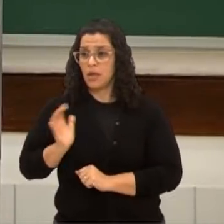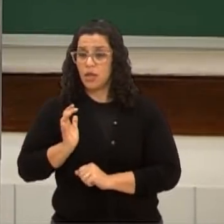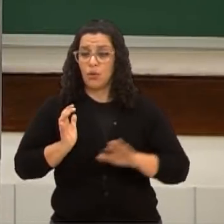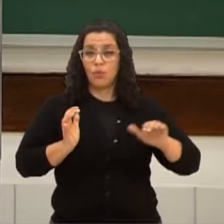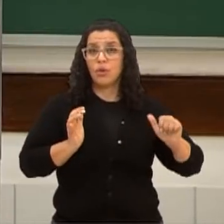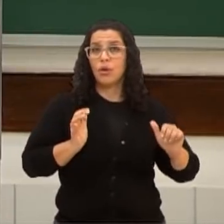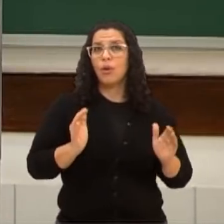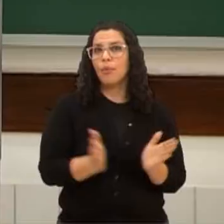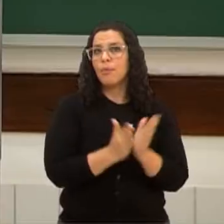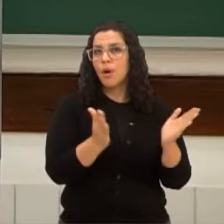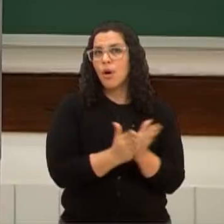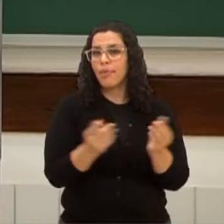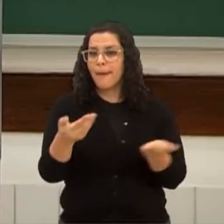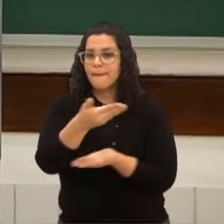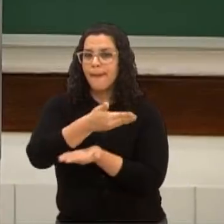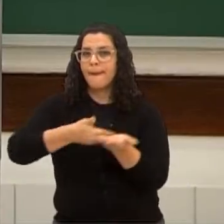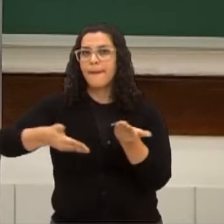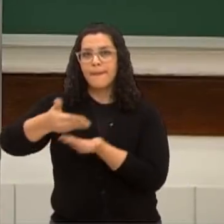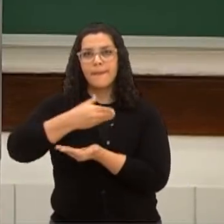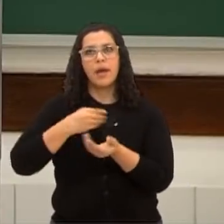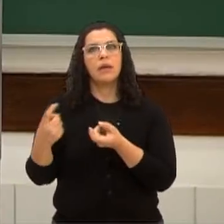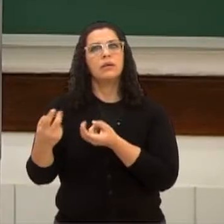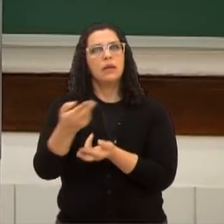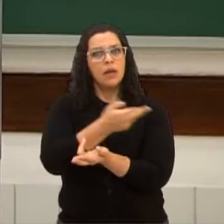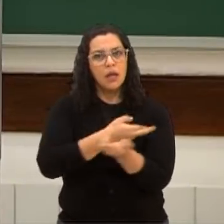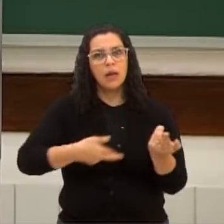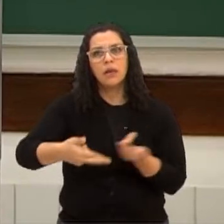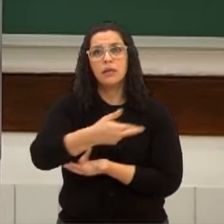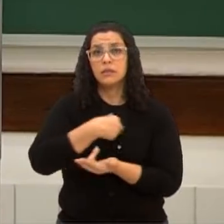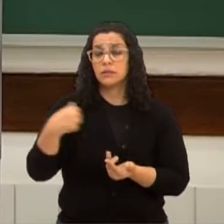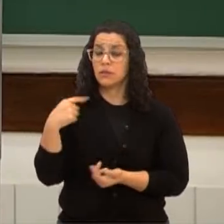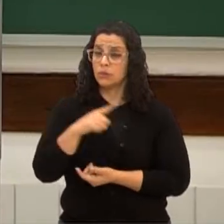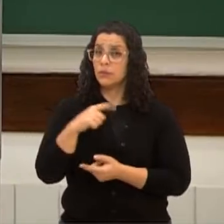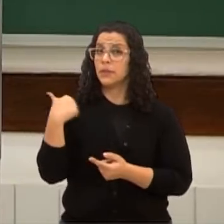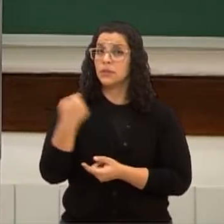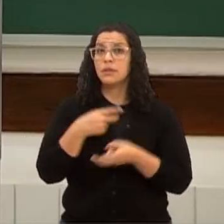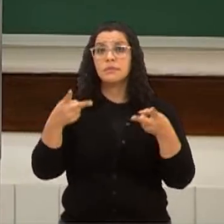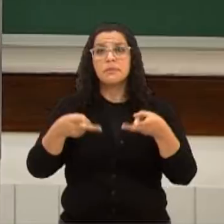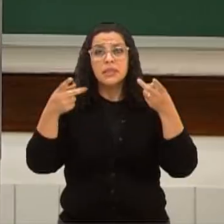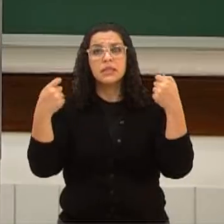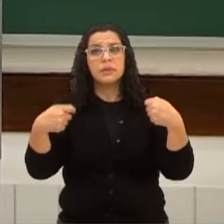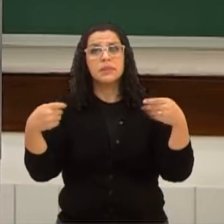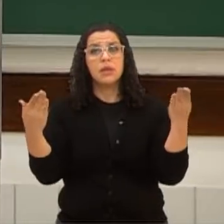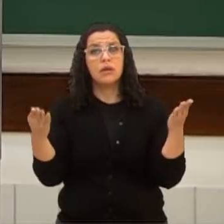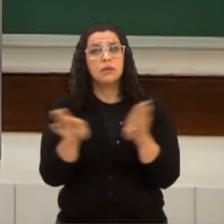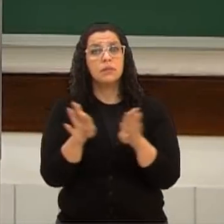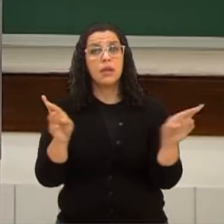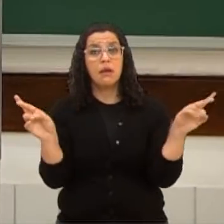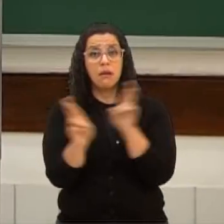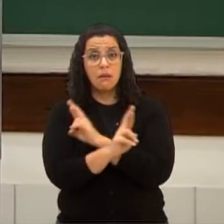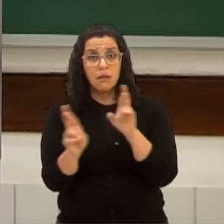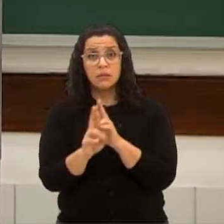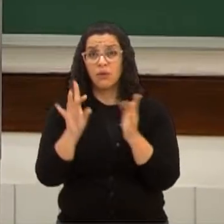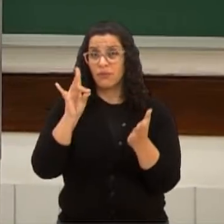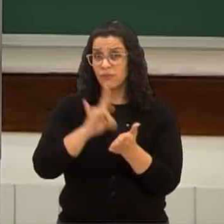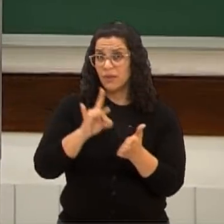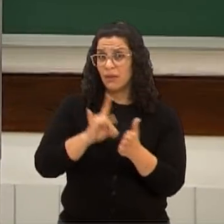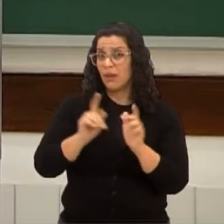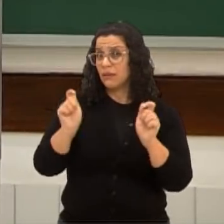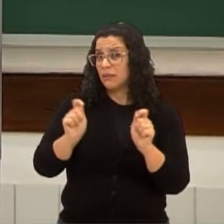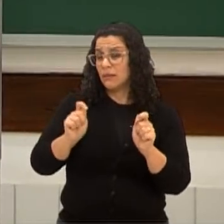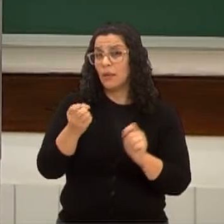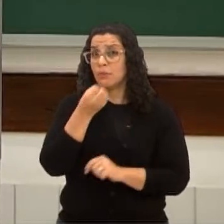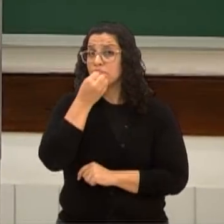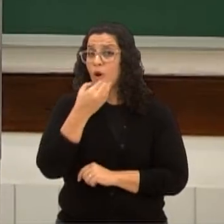país mais pobre. A questão é justamente a gente perceber se essa relação ela realmente vai